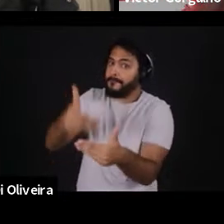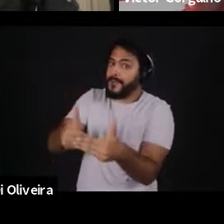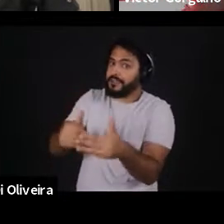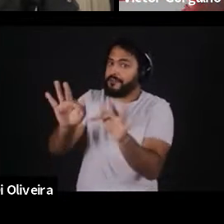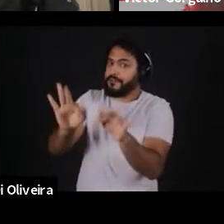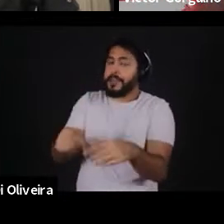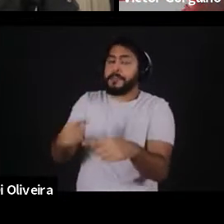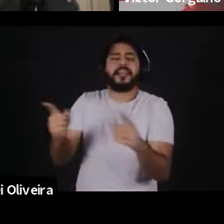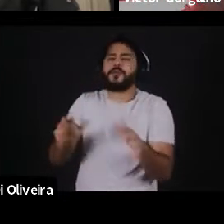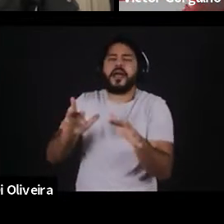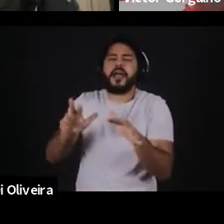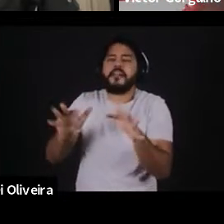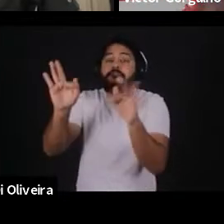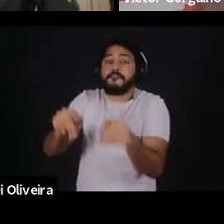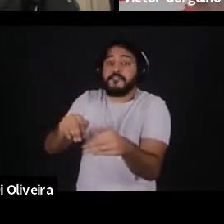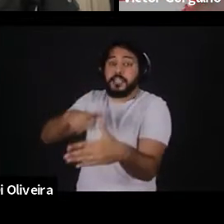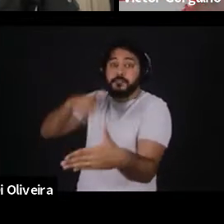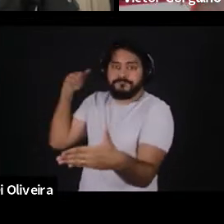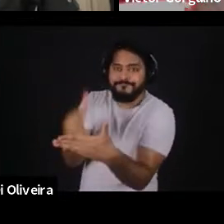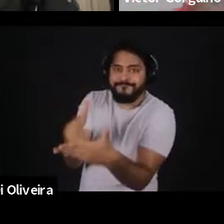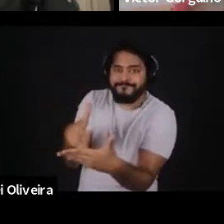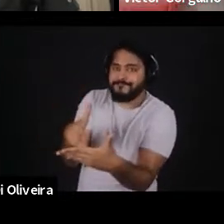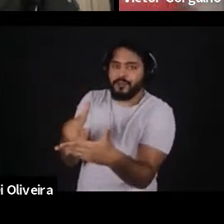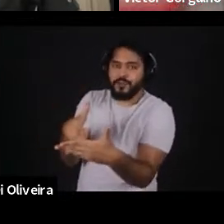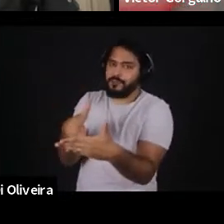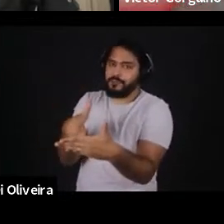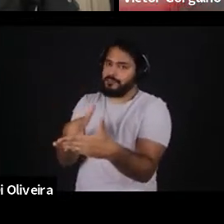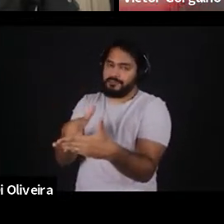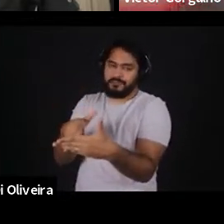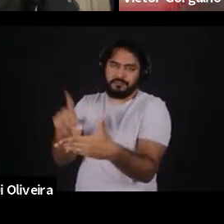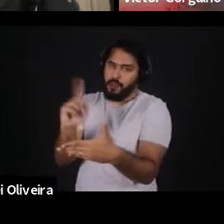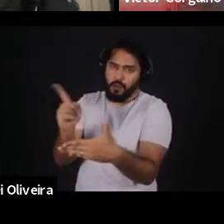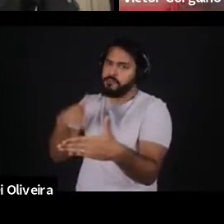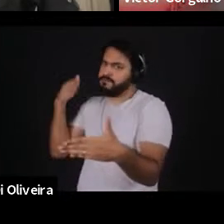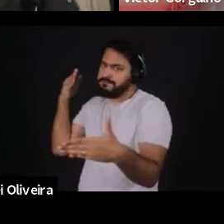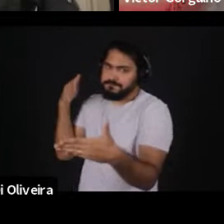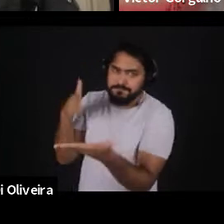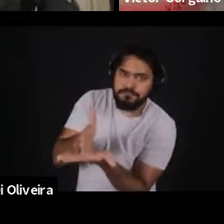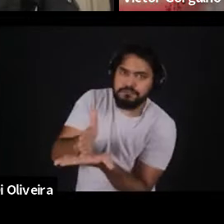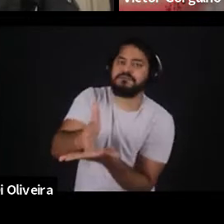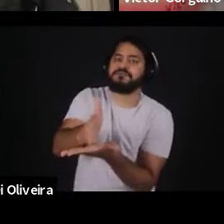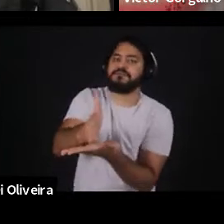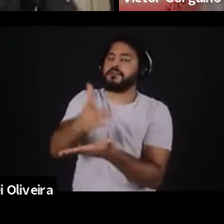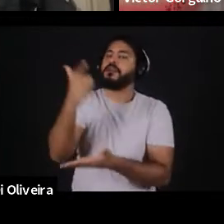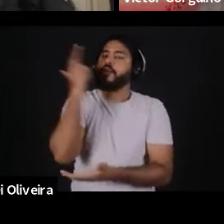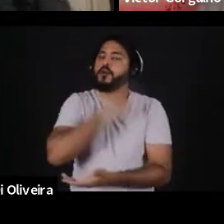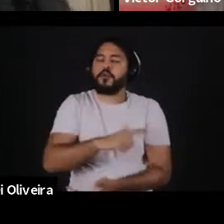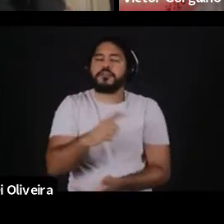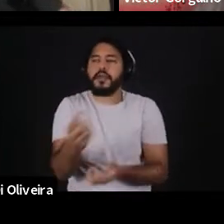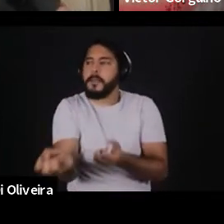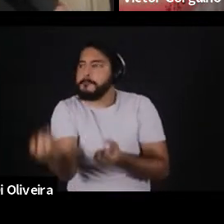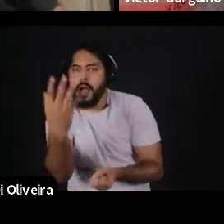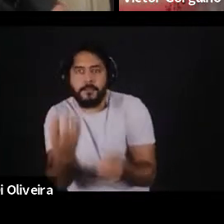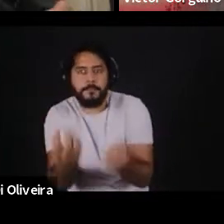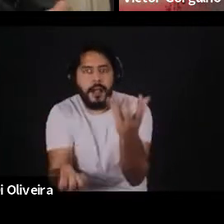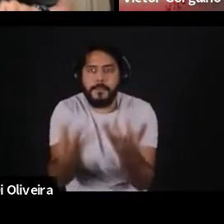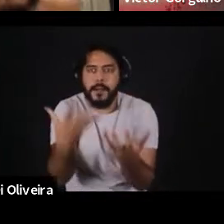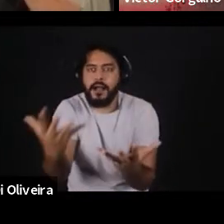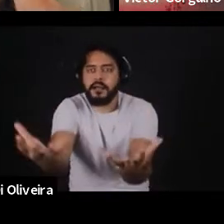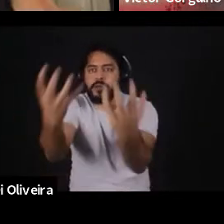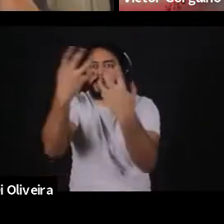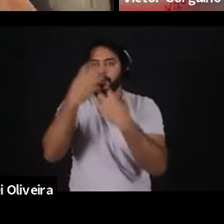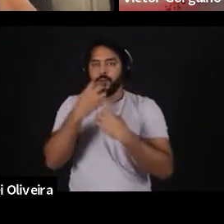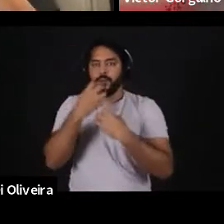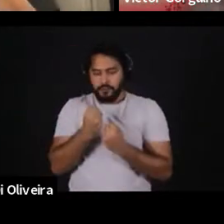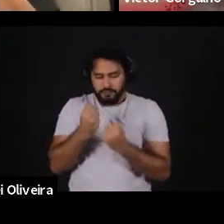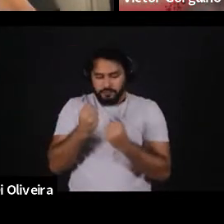encerra, que seja o final de uma possibilidade, mas que um fim que inaugura algumas outras coisas para poder pensar o nosso